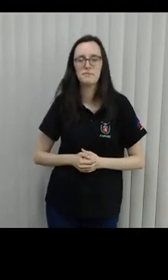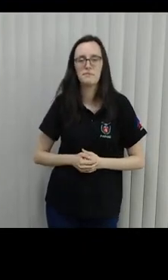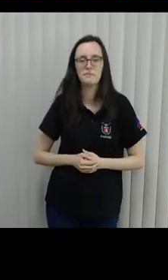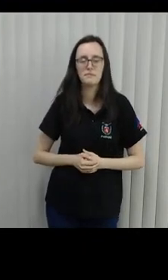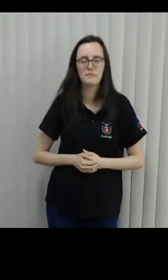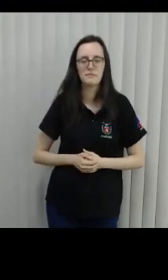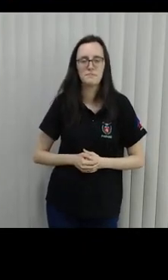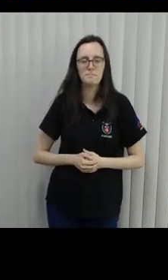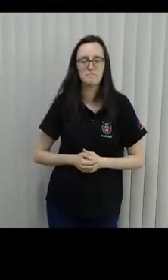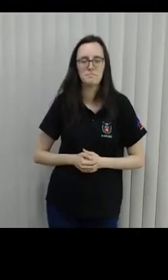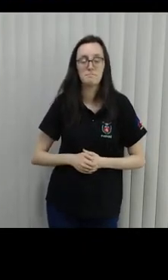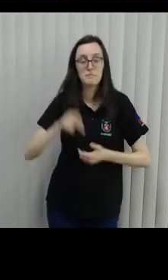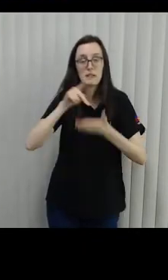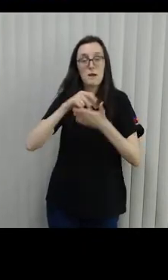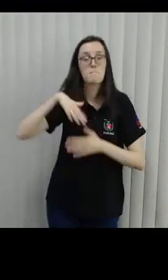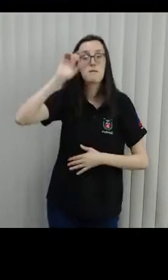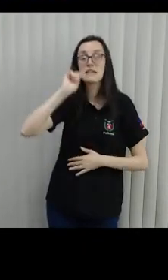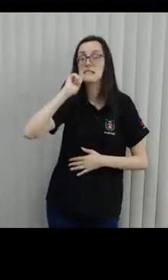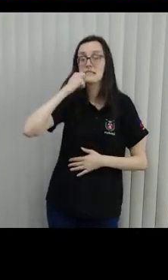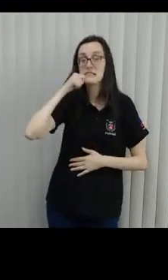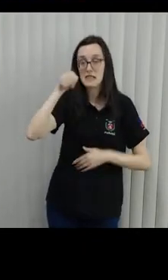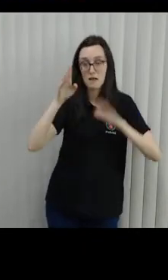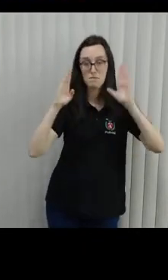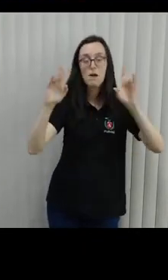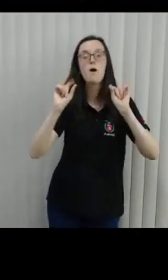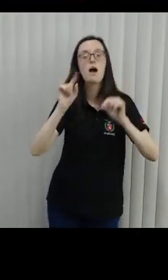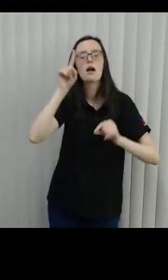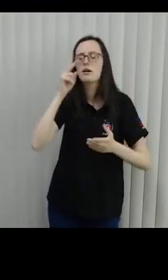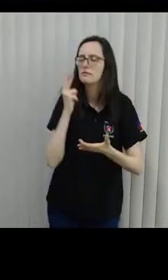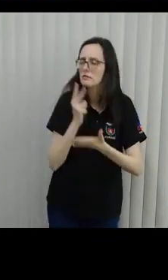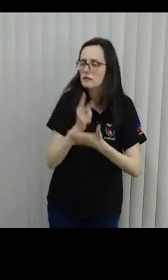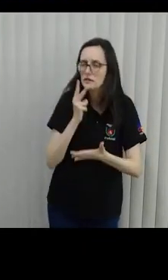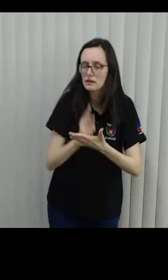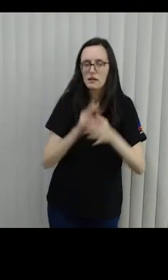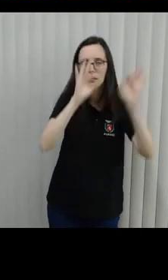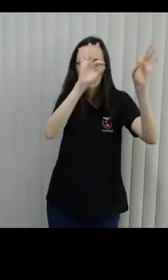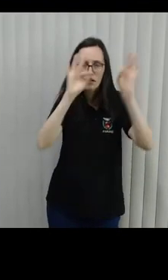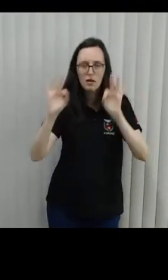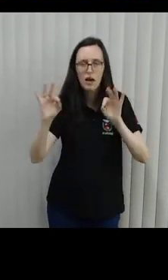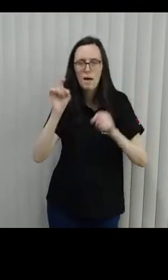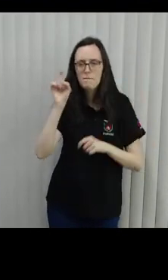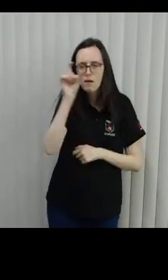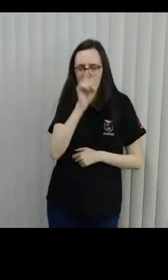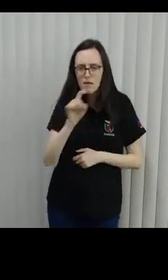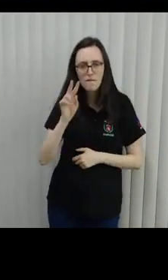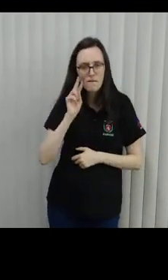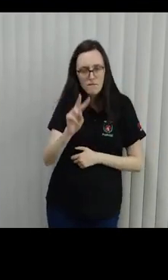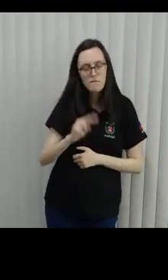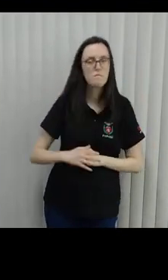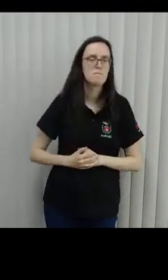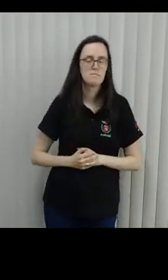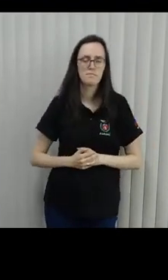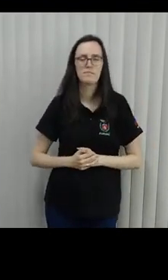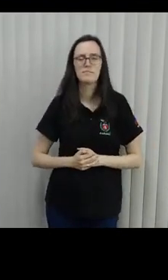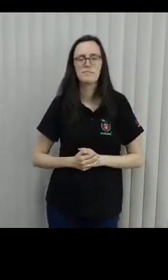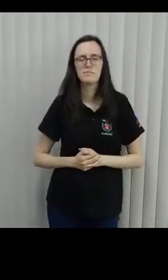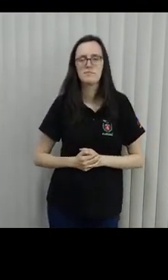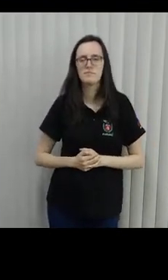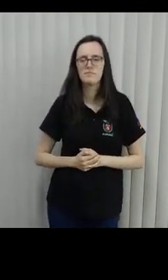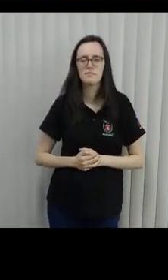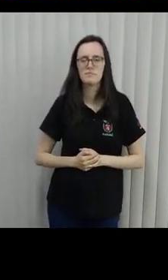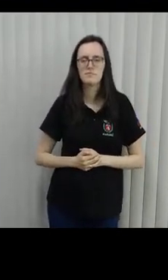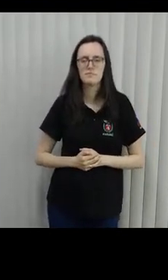Aqui, na verdade, o maior segredo dessa parte especificamente é sempre puxar da bolinha, né? Da onde que a gente tá. Que aí ela faz